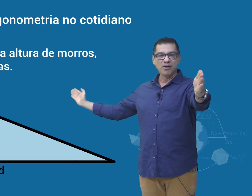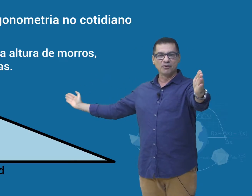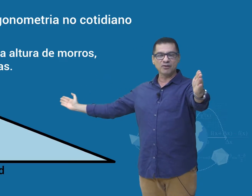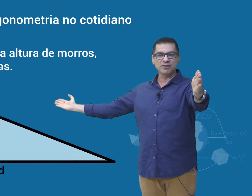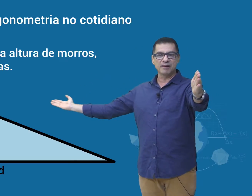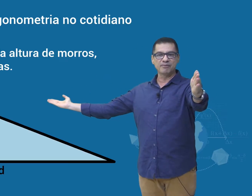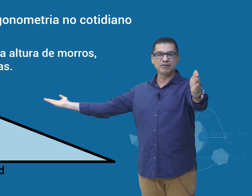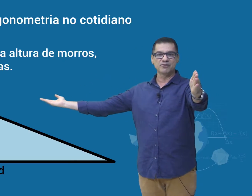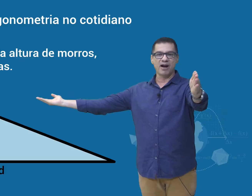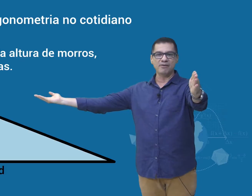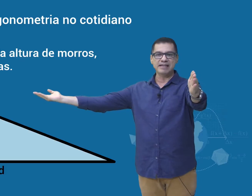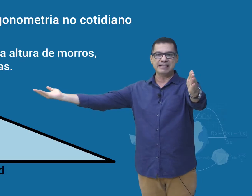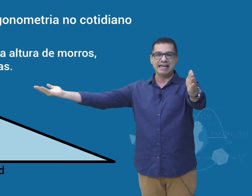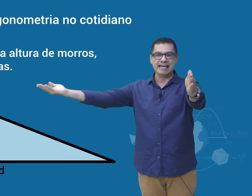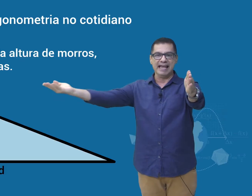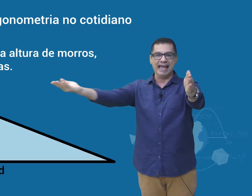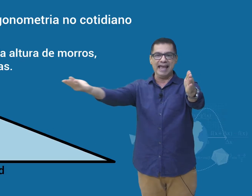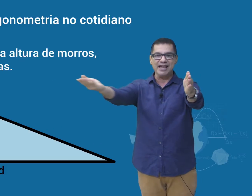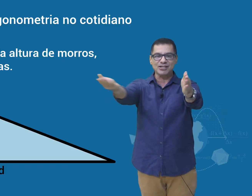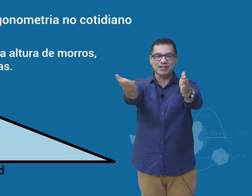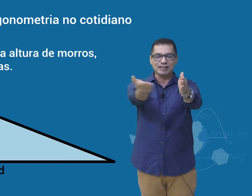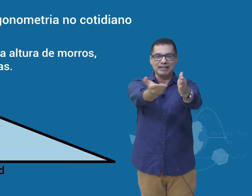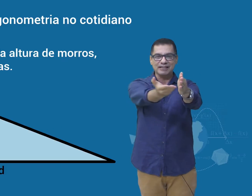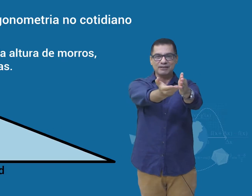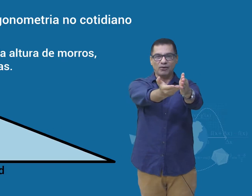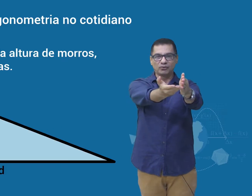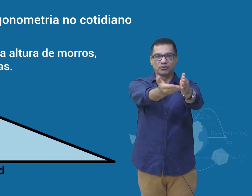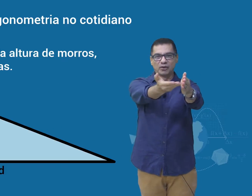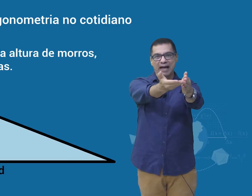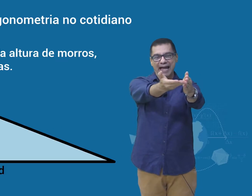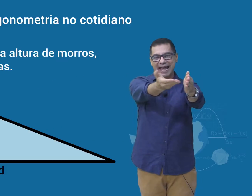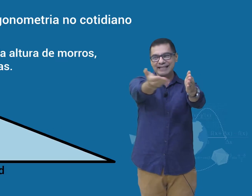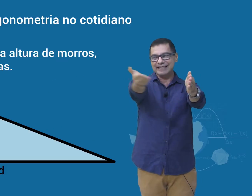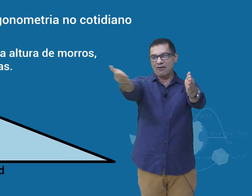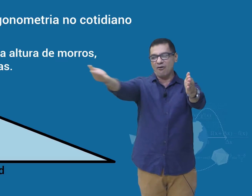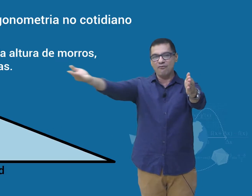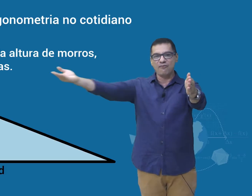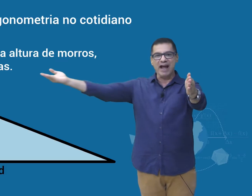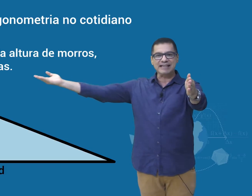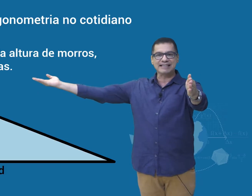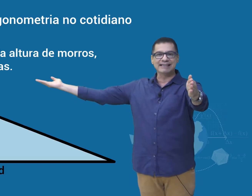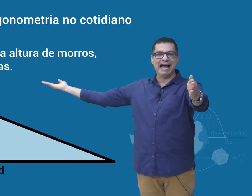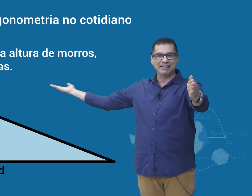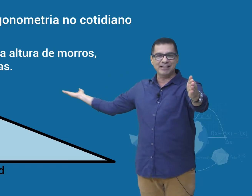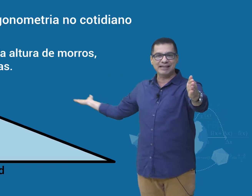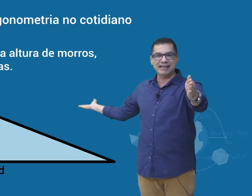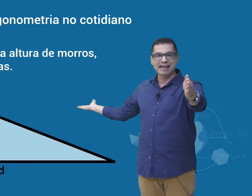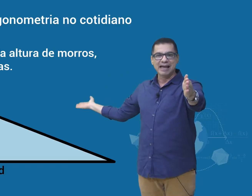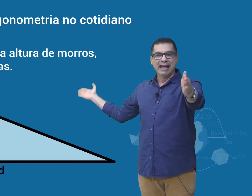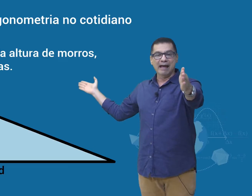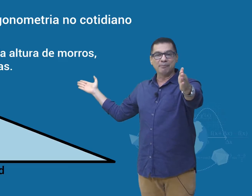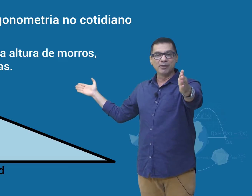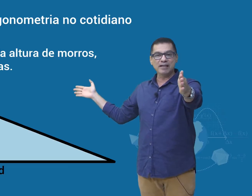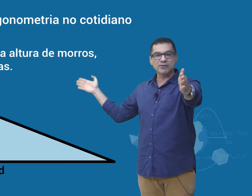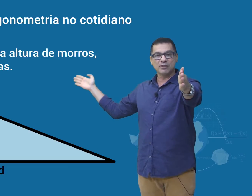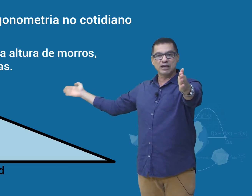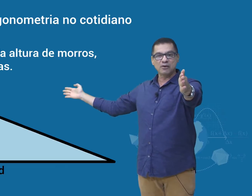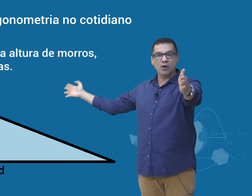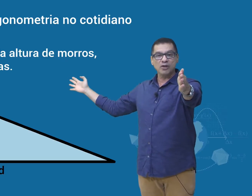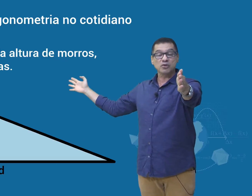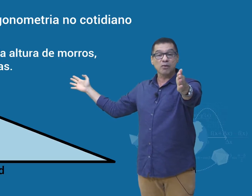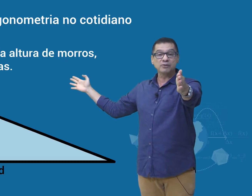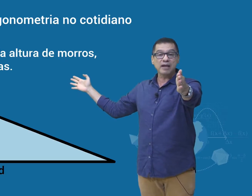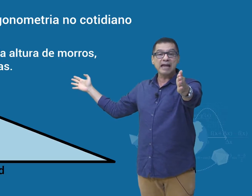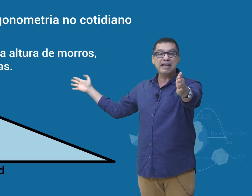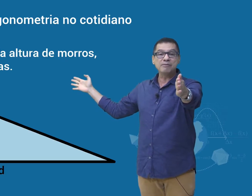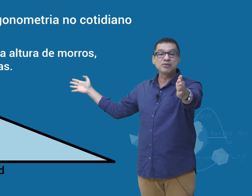visual e o nosso campo visual ele tem esta desenvoltura, essa convexidade aqui. É por isso que